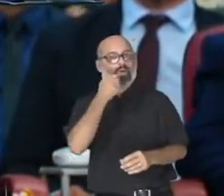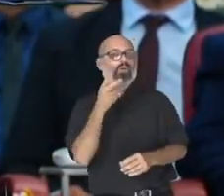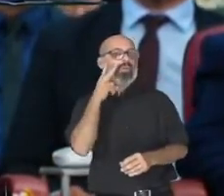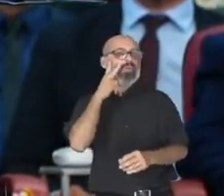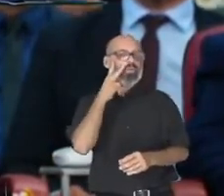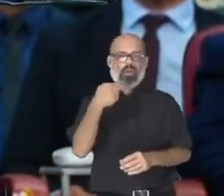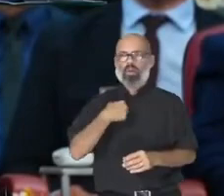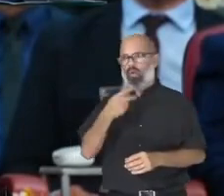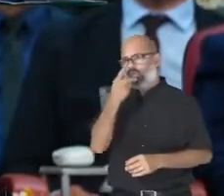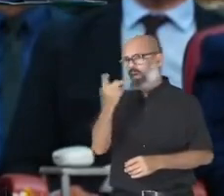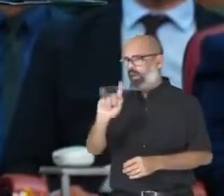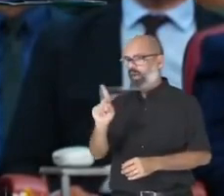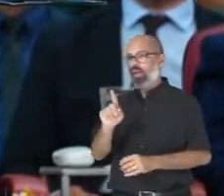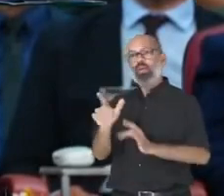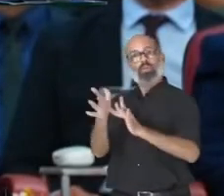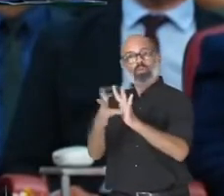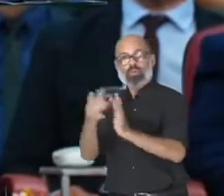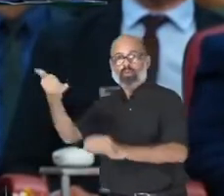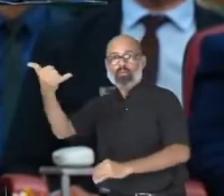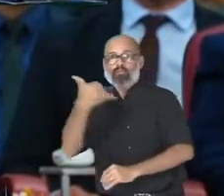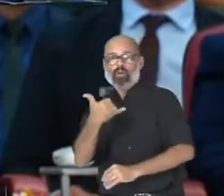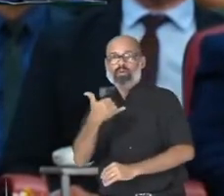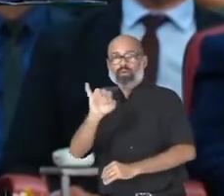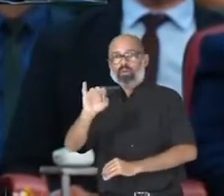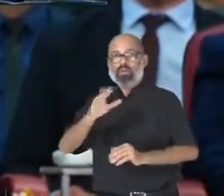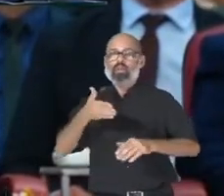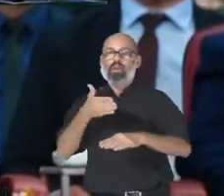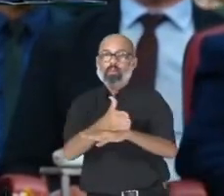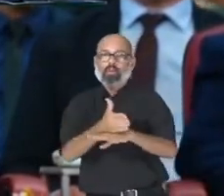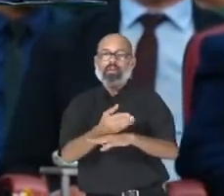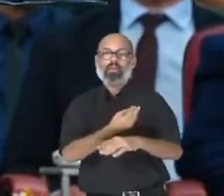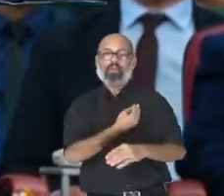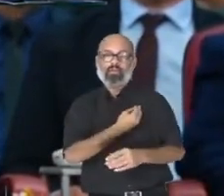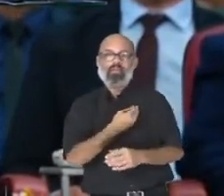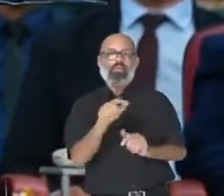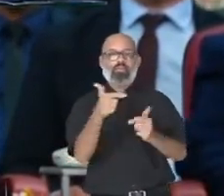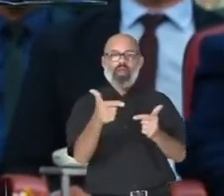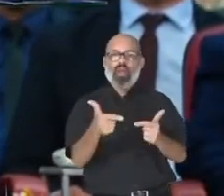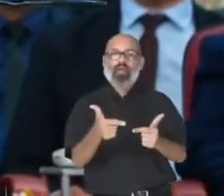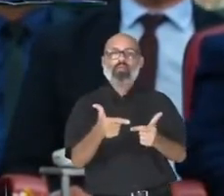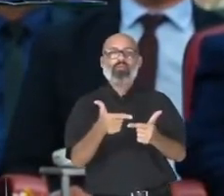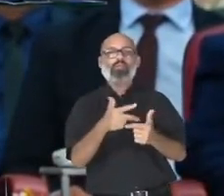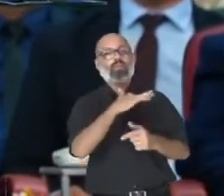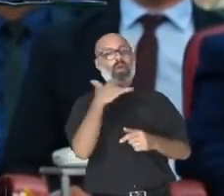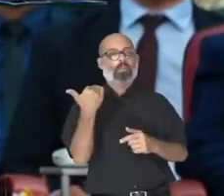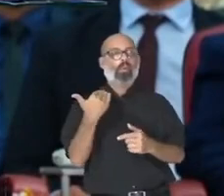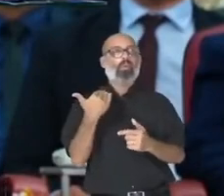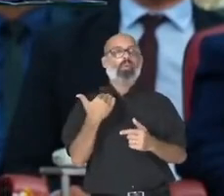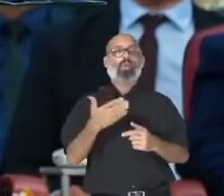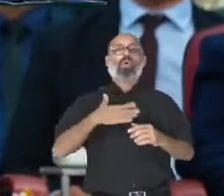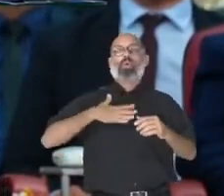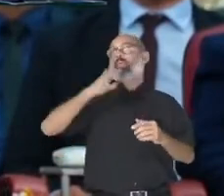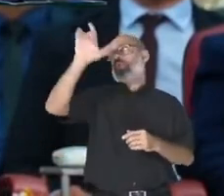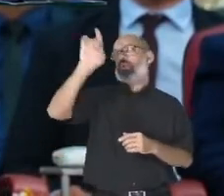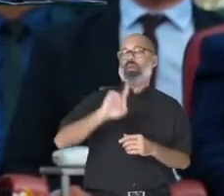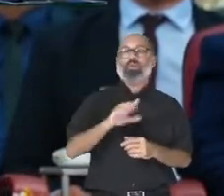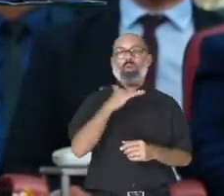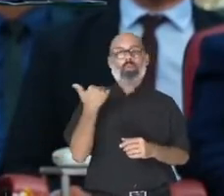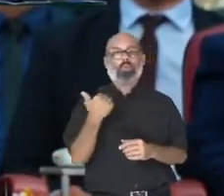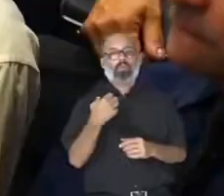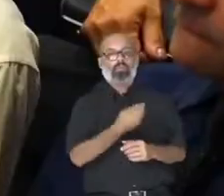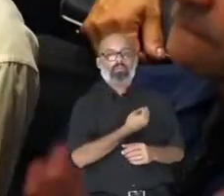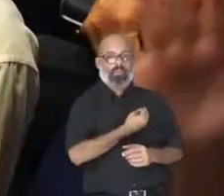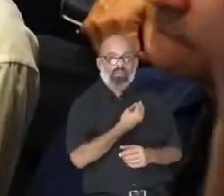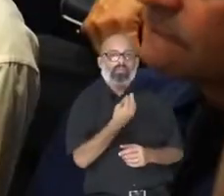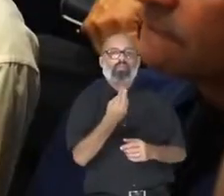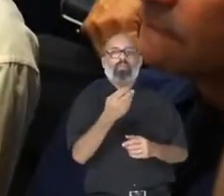foi Jesus quem disse: quem não participa do corpo e do sangue não tem vida em si mesmo, e quem não tem vida está morto, e o meu Deus não é Deus de mortos, é Deus